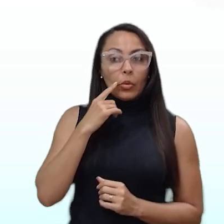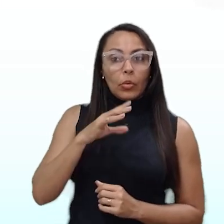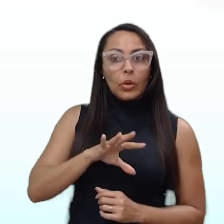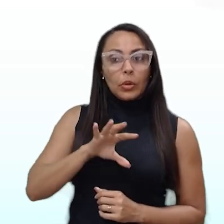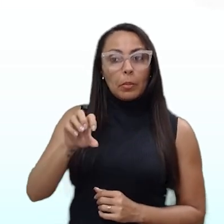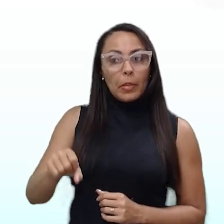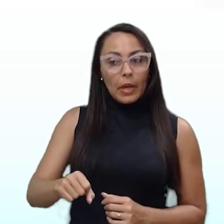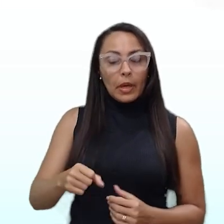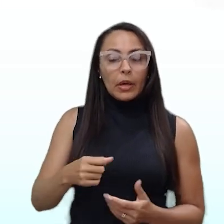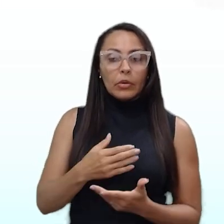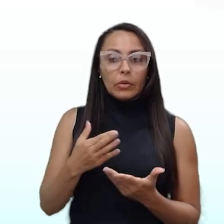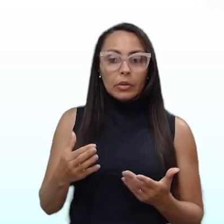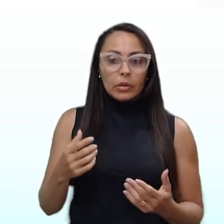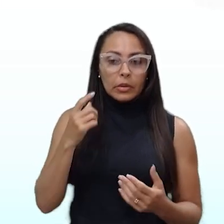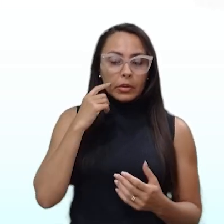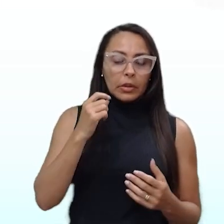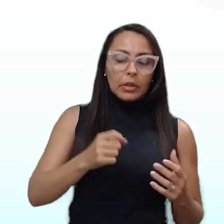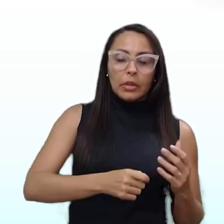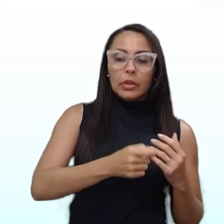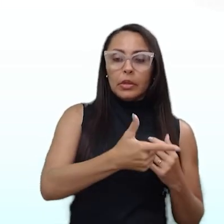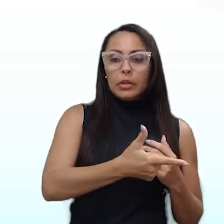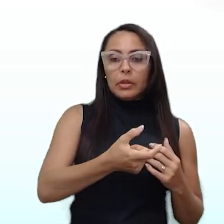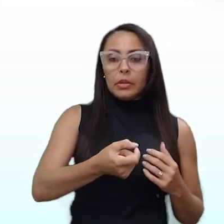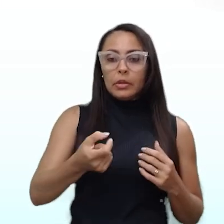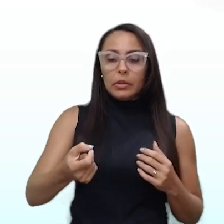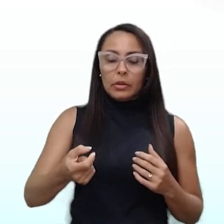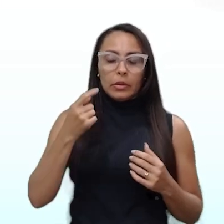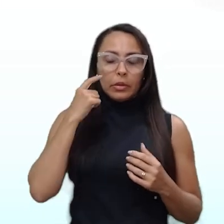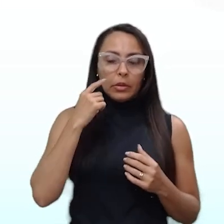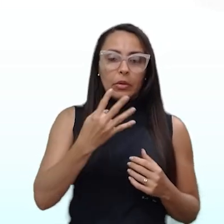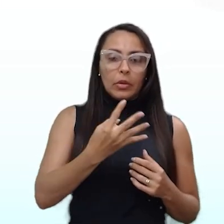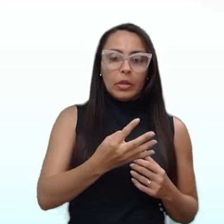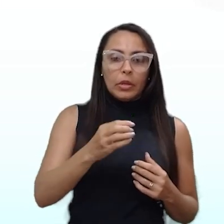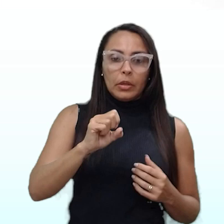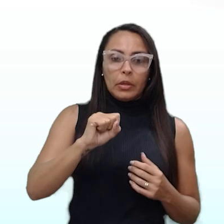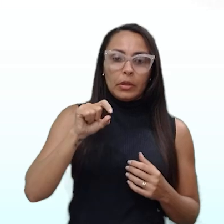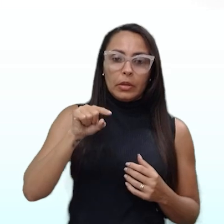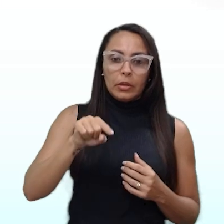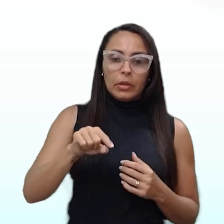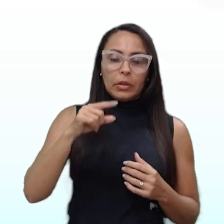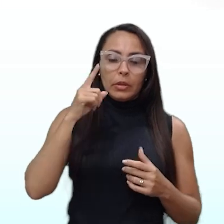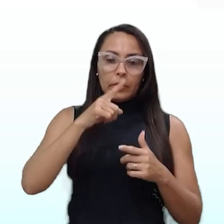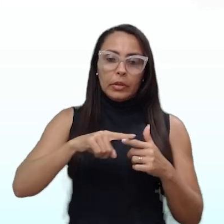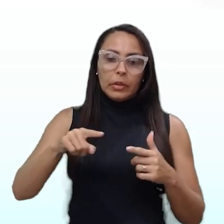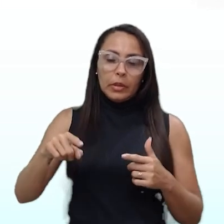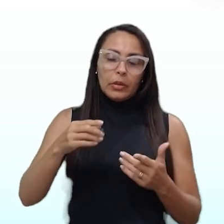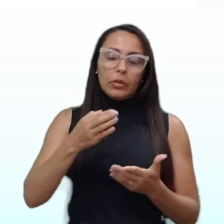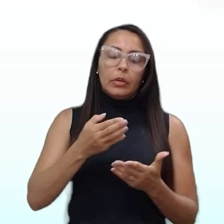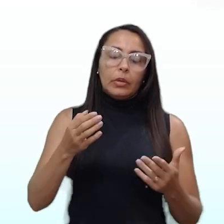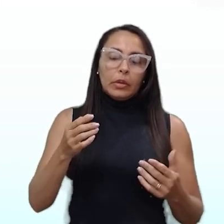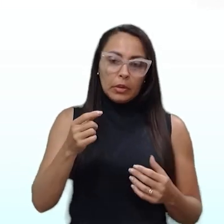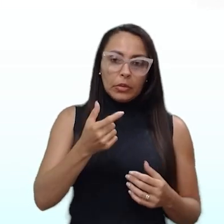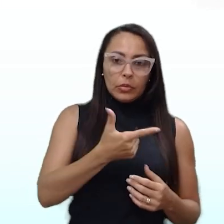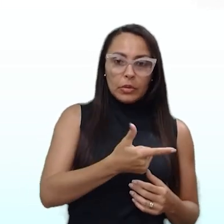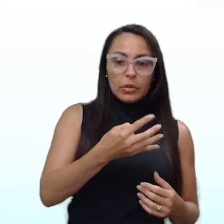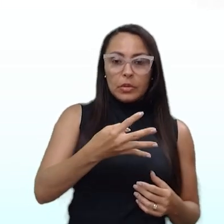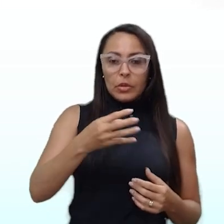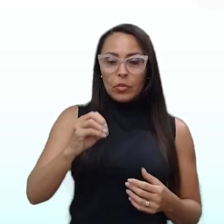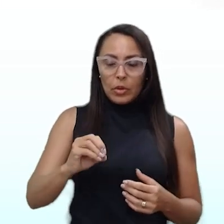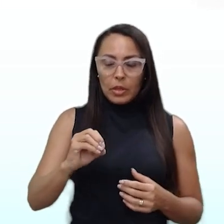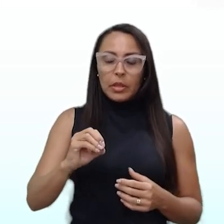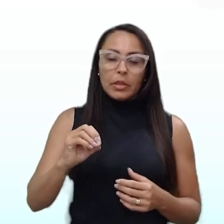a potência, que é 200, e a energia 48.000, dividida pelo tempo, temos um tempo de